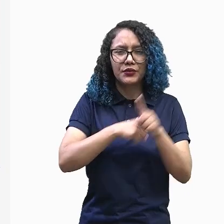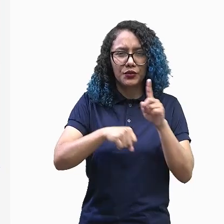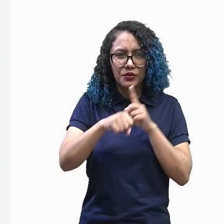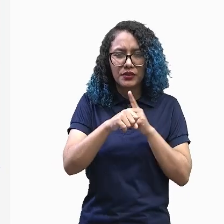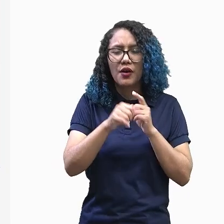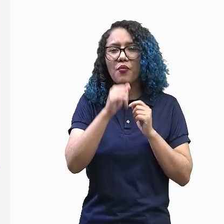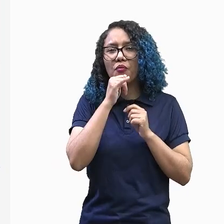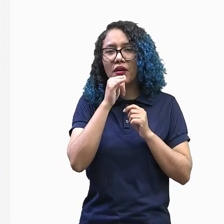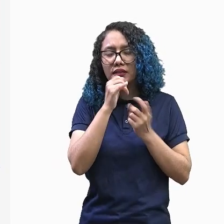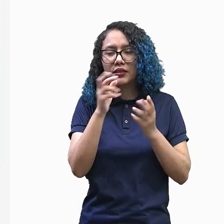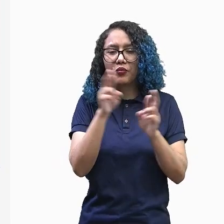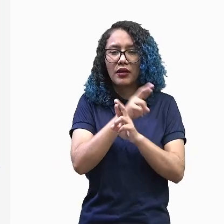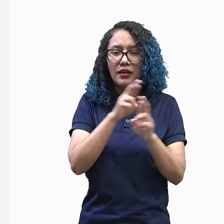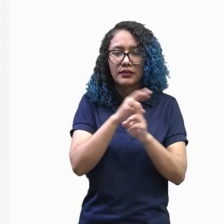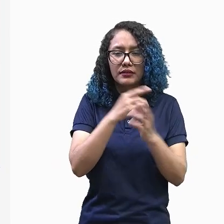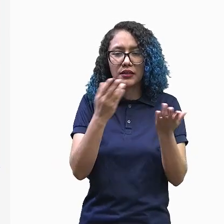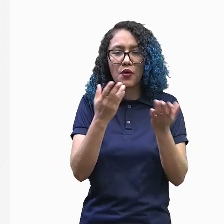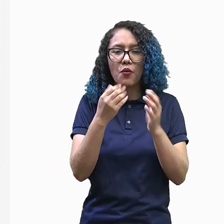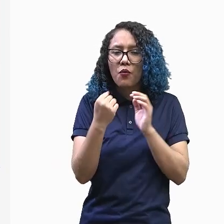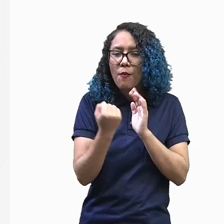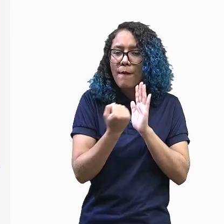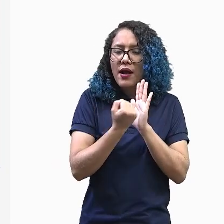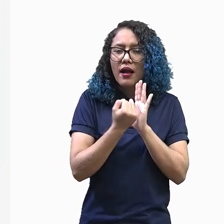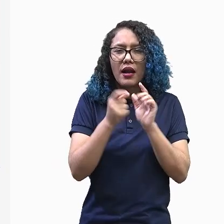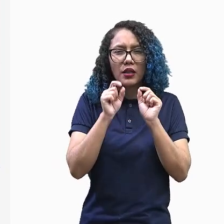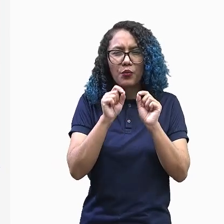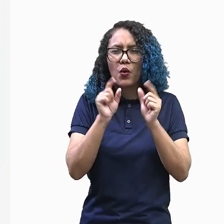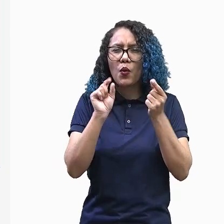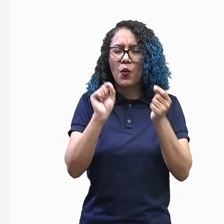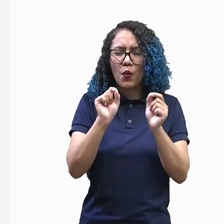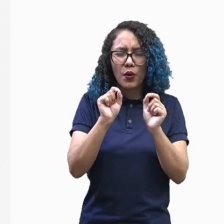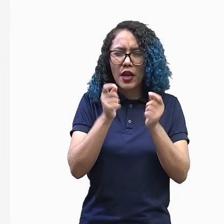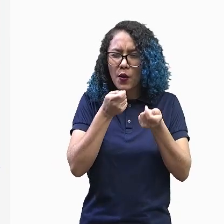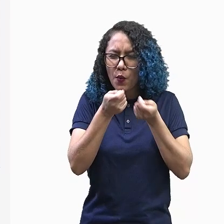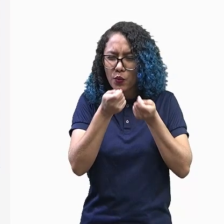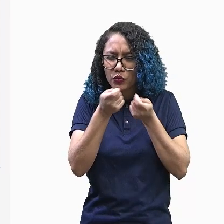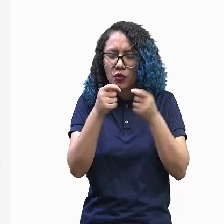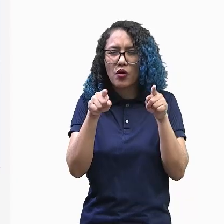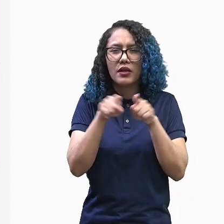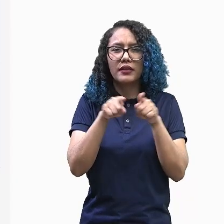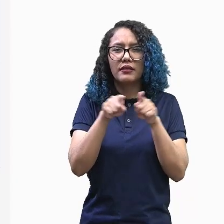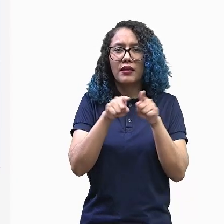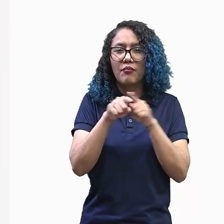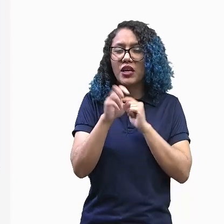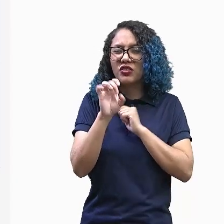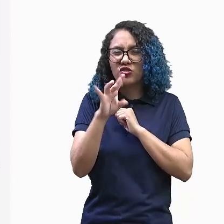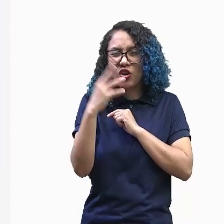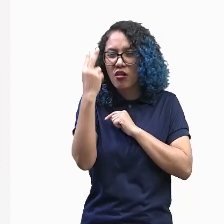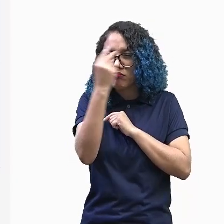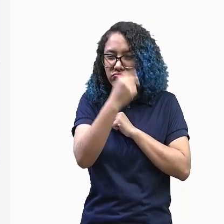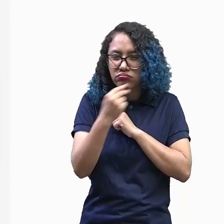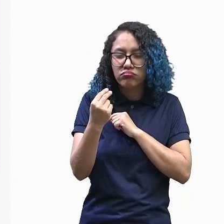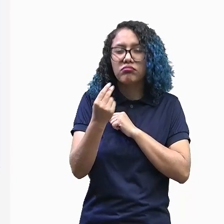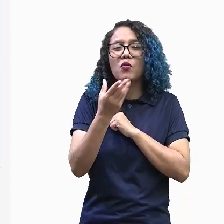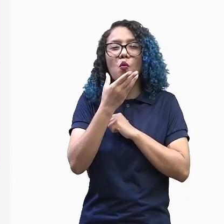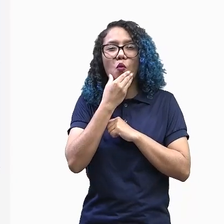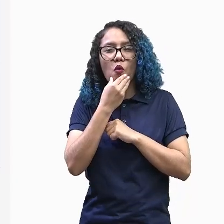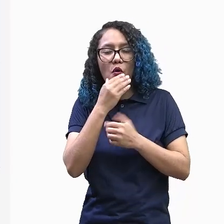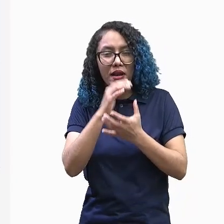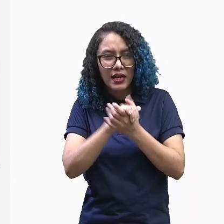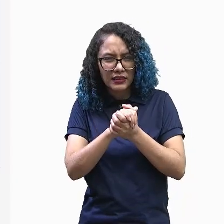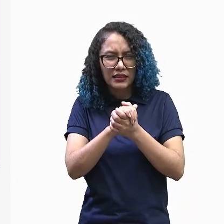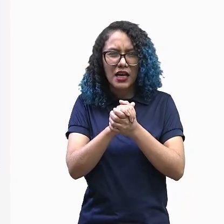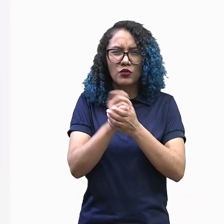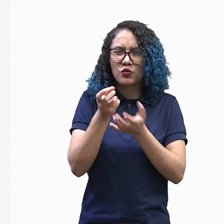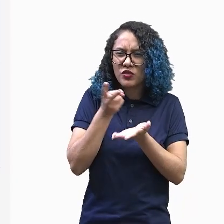relações marcadas por aparência e controle, né? Porque o Vilela, ele era uma pessoa muito controladora, né? Um homem